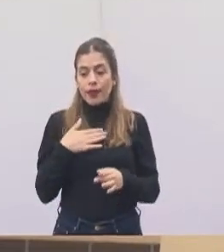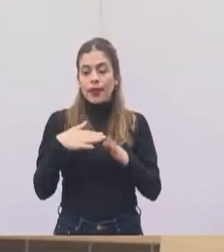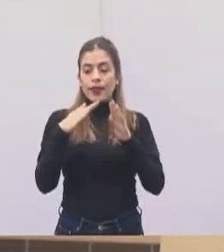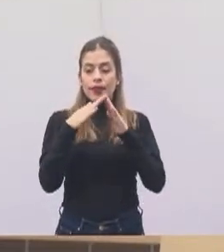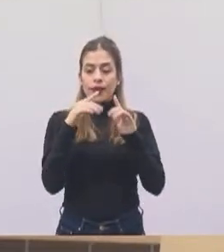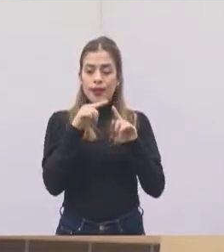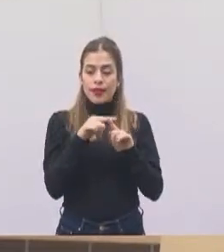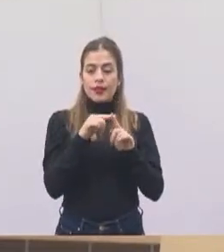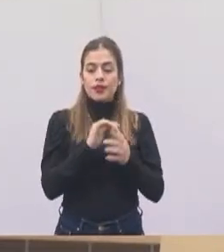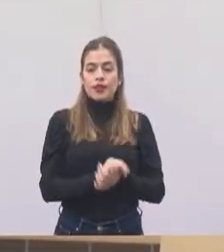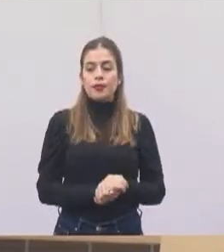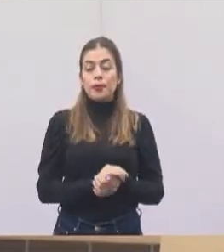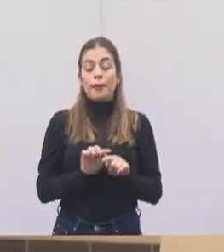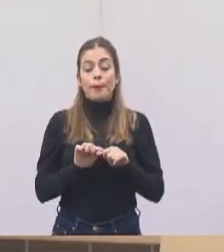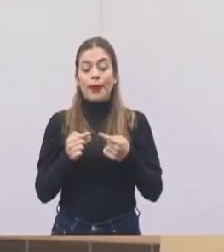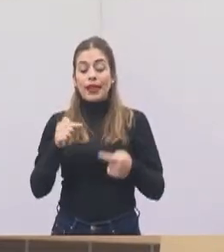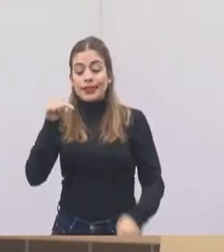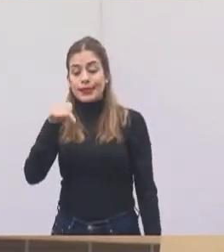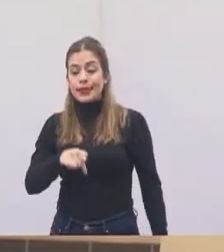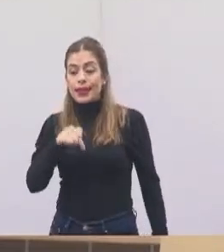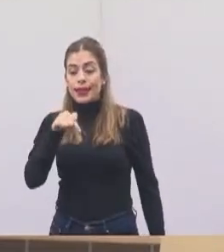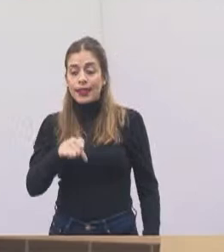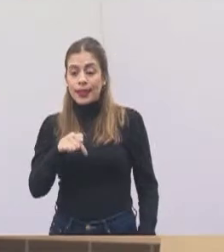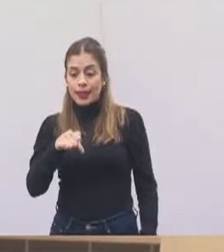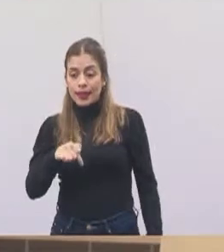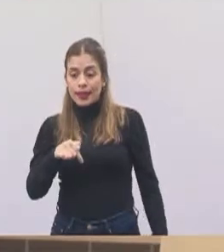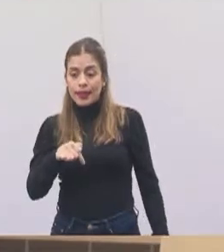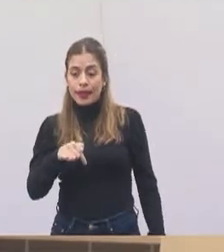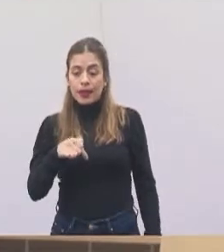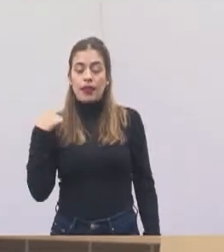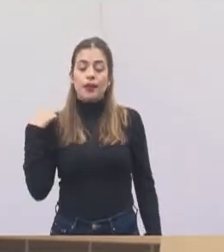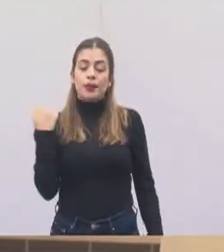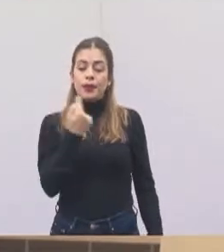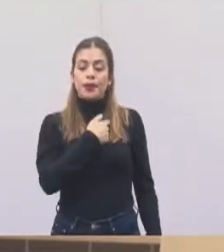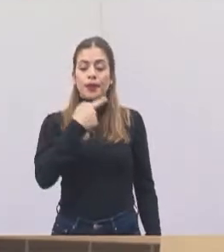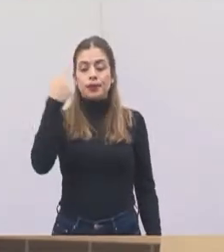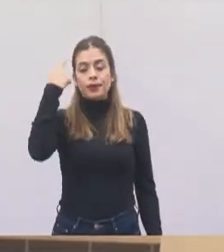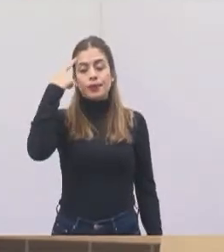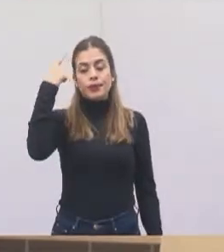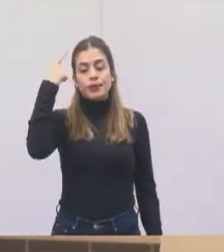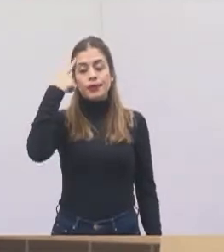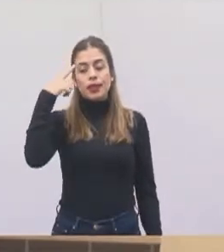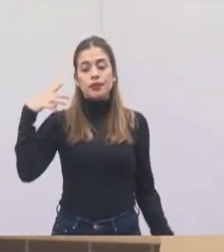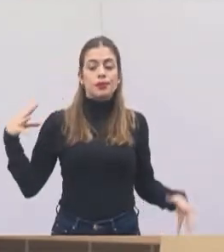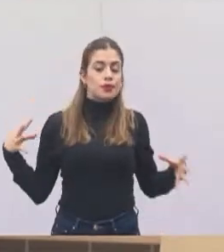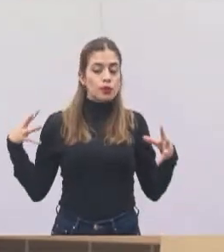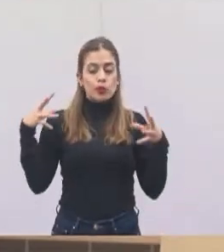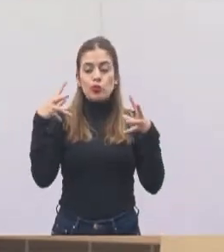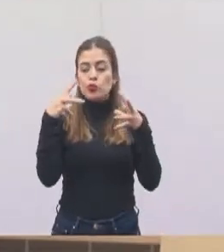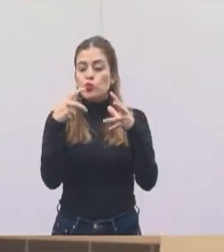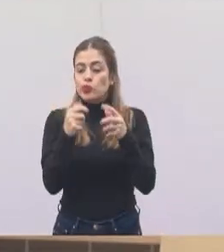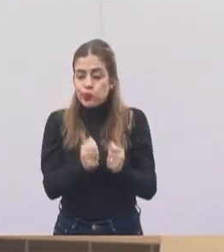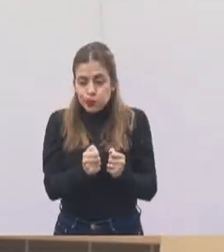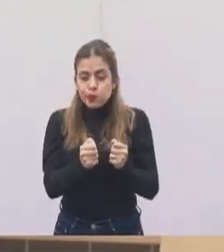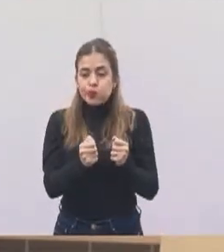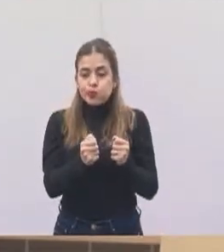Porém, aqui, volto a dizer, nós pensamos no todo, e pensar no todo é